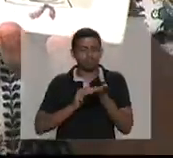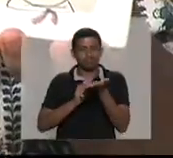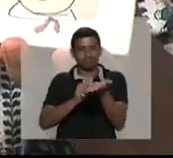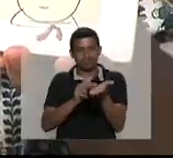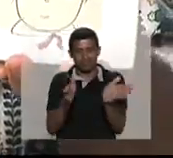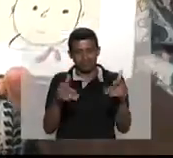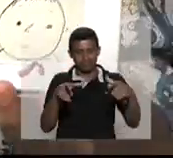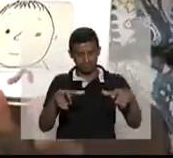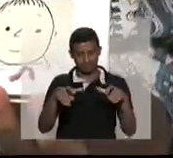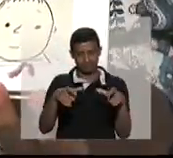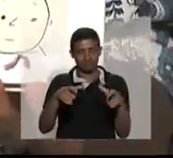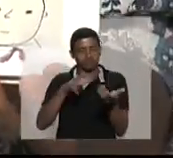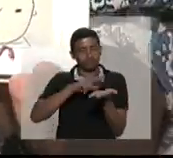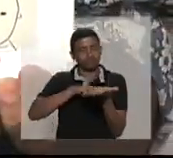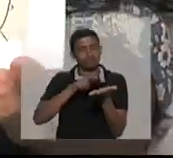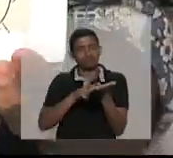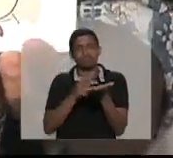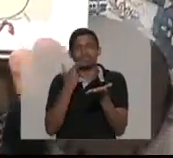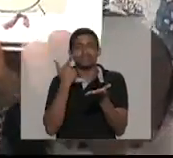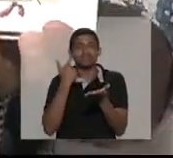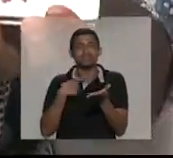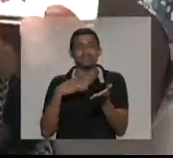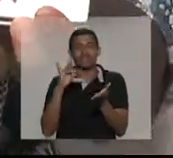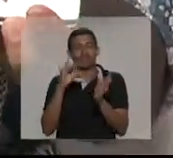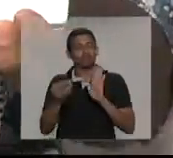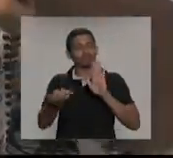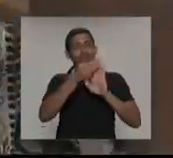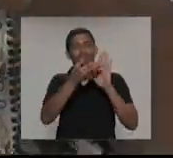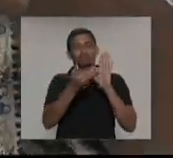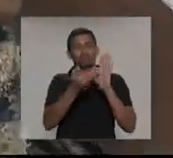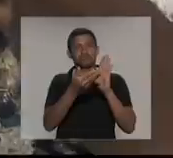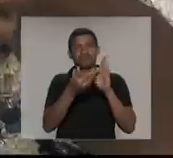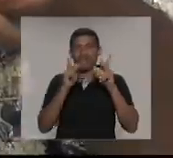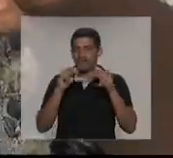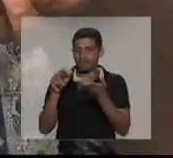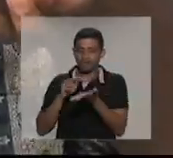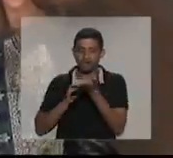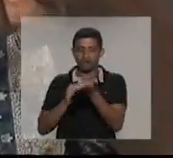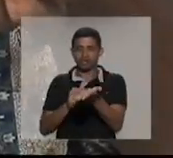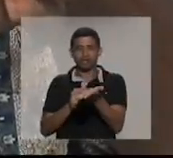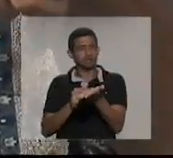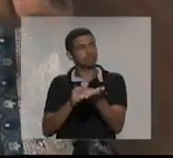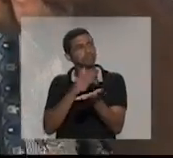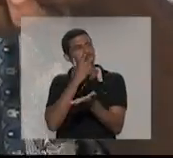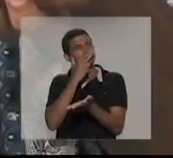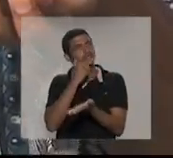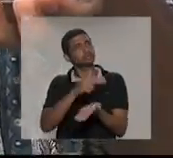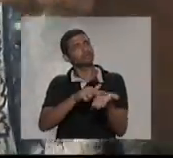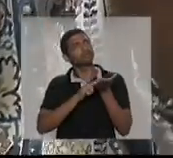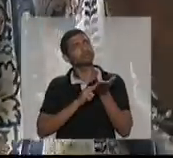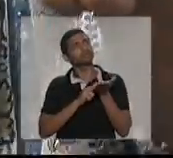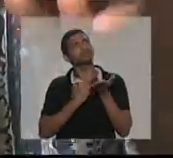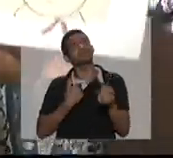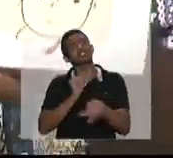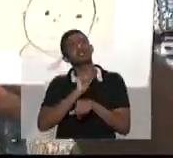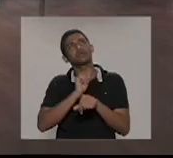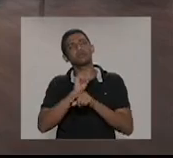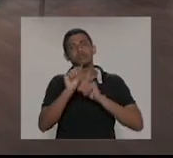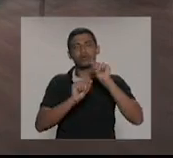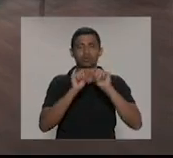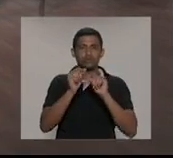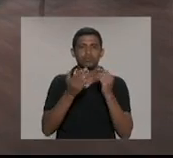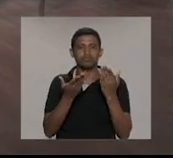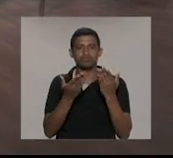envelope de carta, né? Tem o selo aqui, e a carta já tem essa referência à espera, né? Fico à espera de